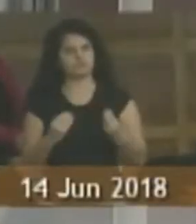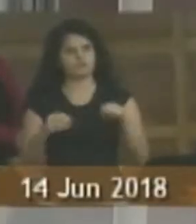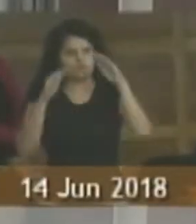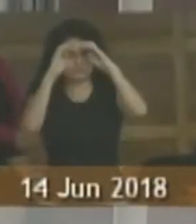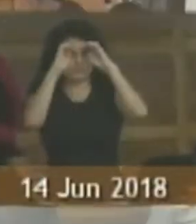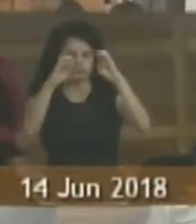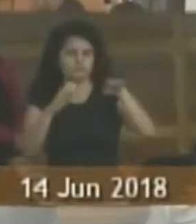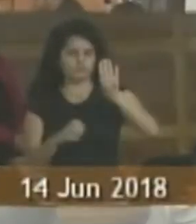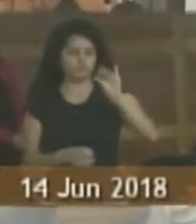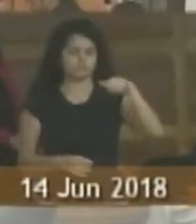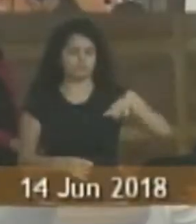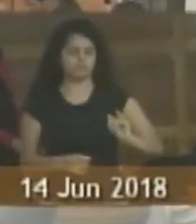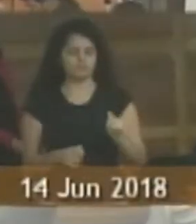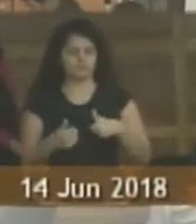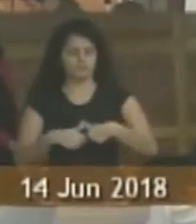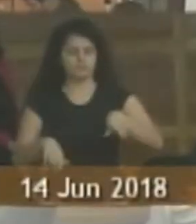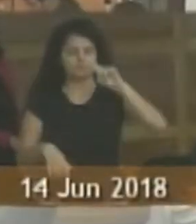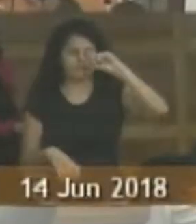todos com Deus.